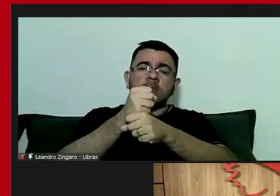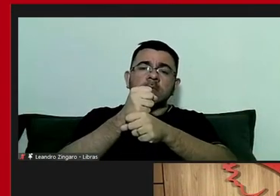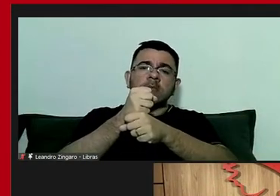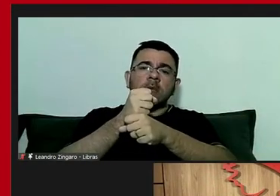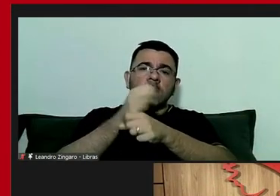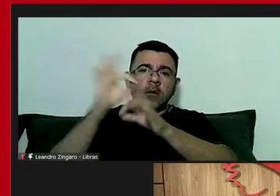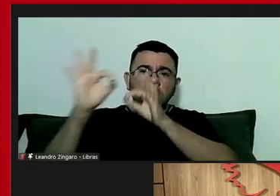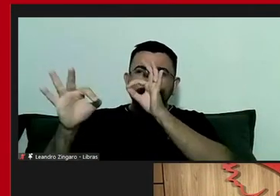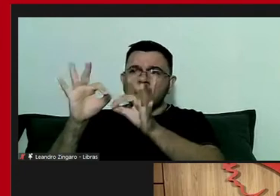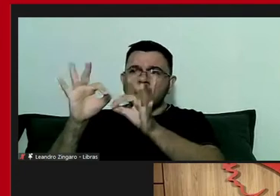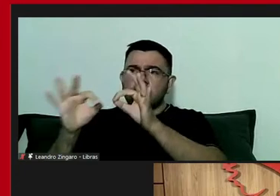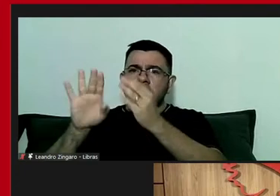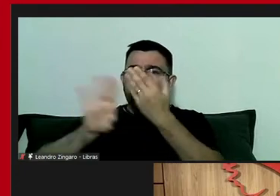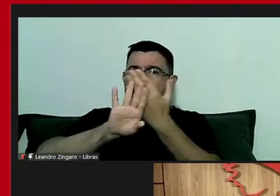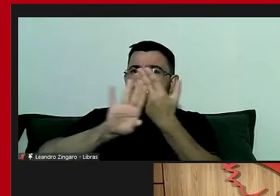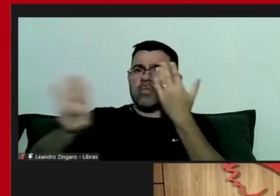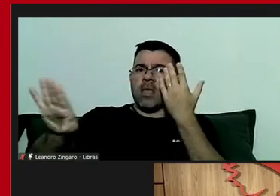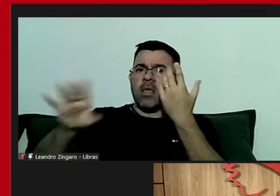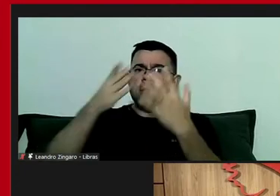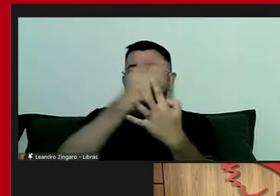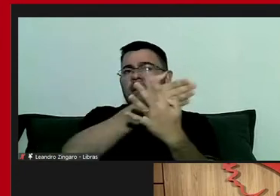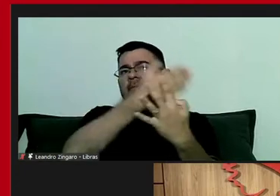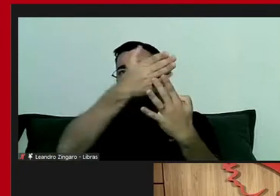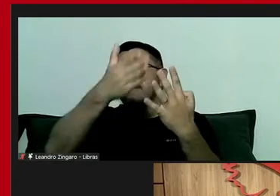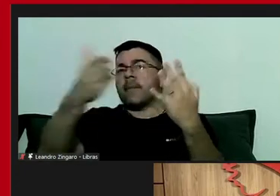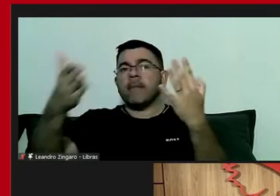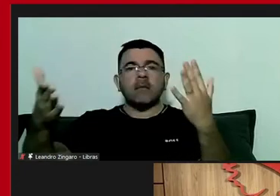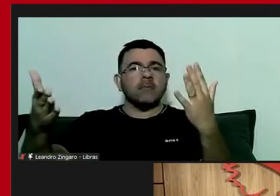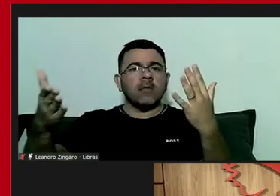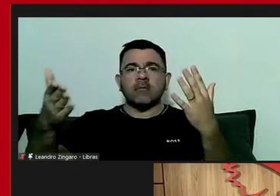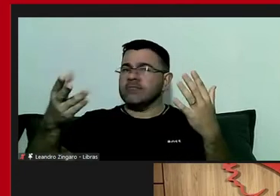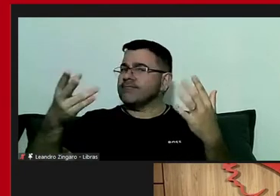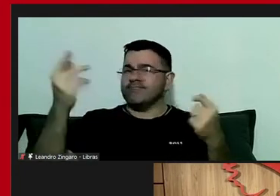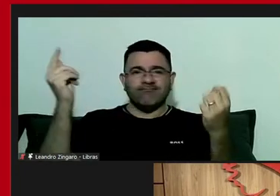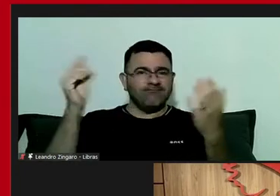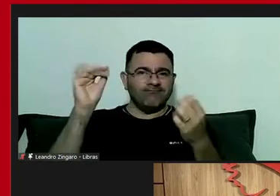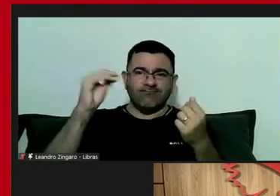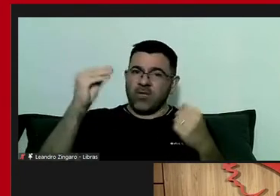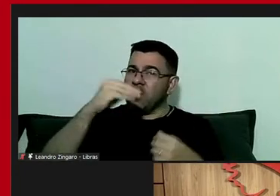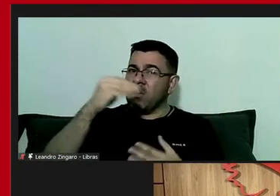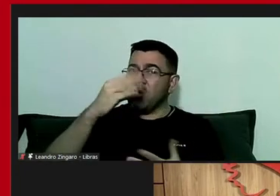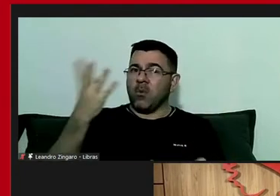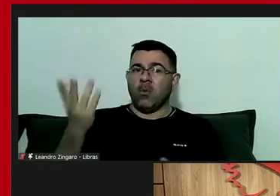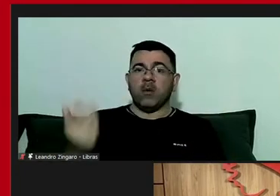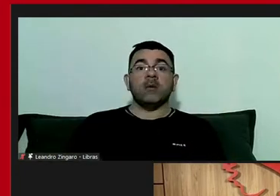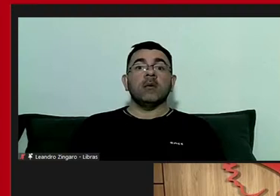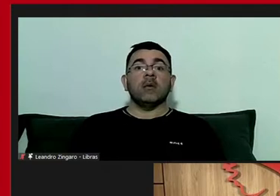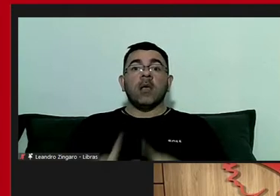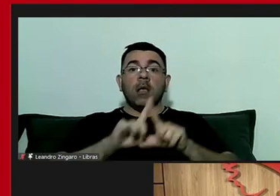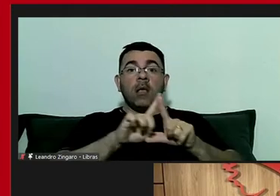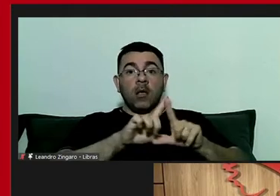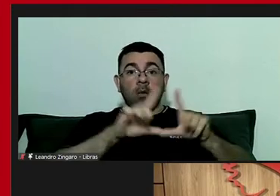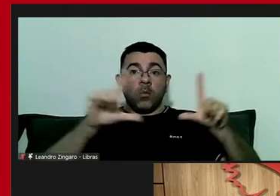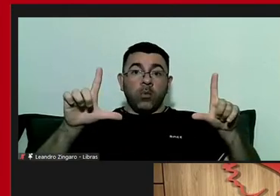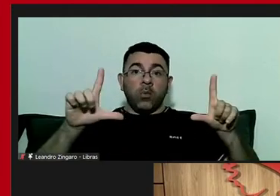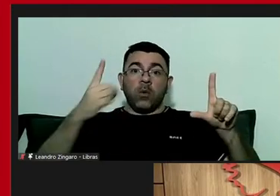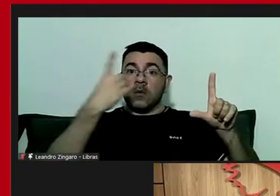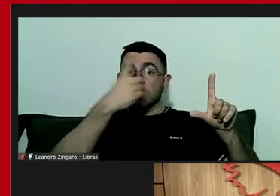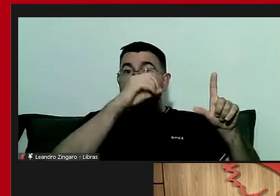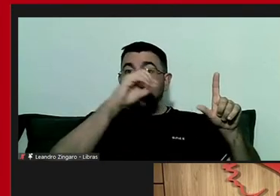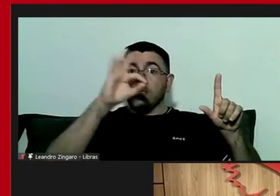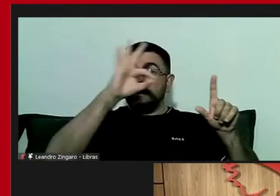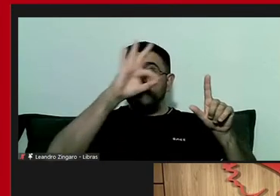inhas isoladas Isso não funciona e a nossa força hoje é porque a gente tem uma plataforma com praticamente 100% da população